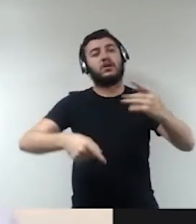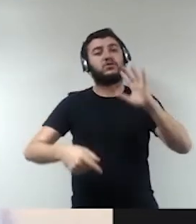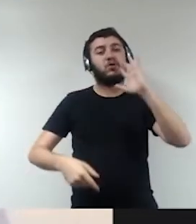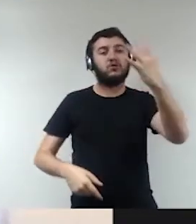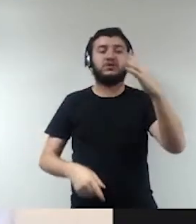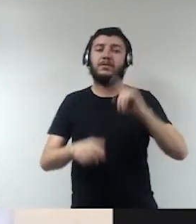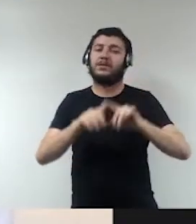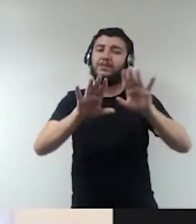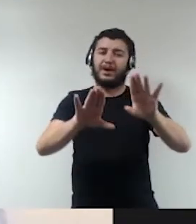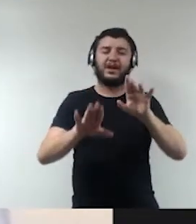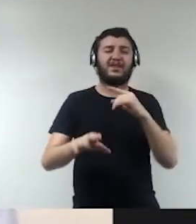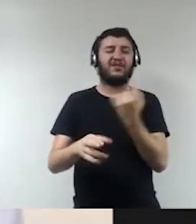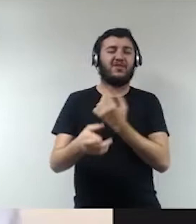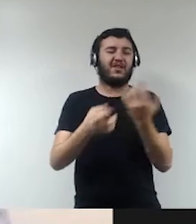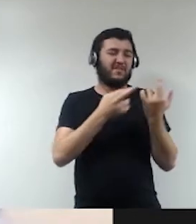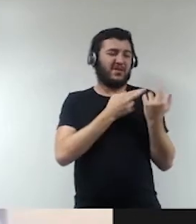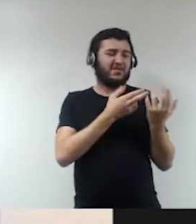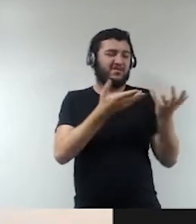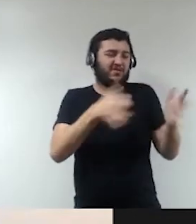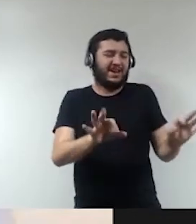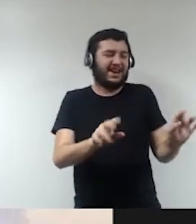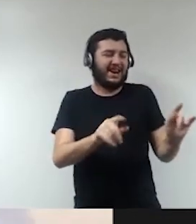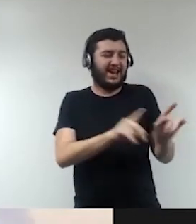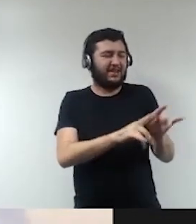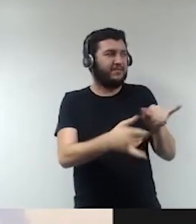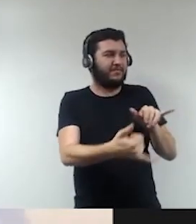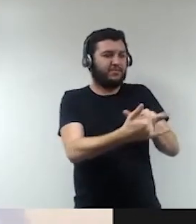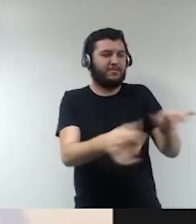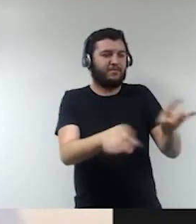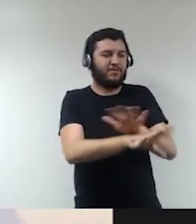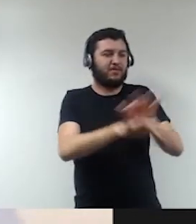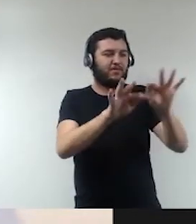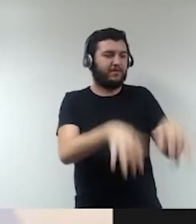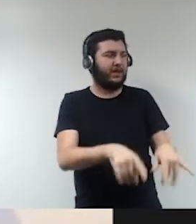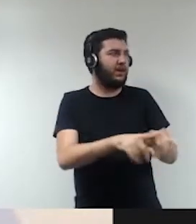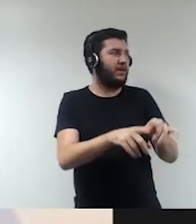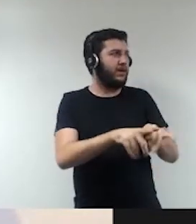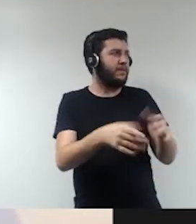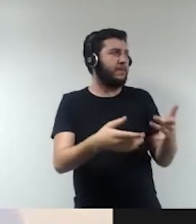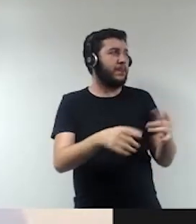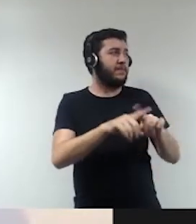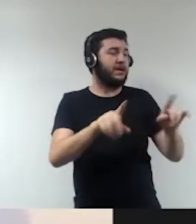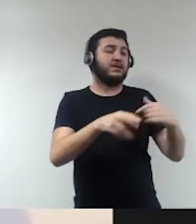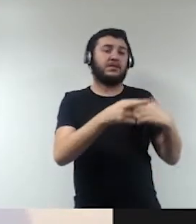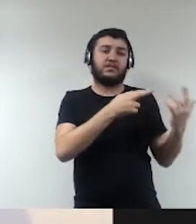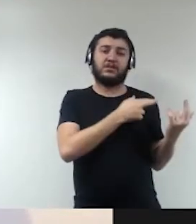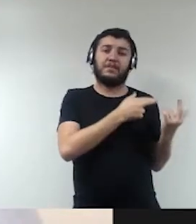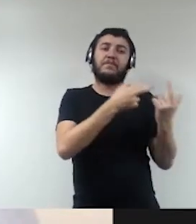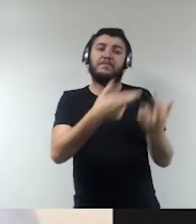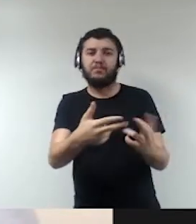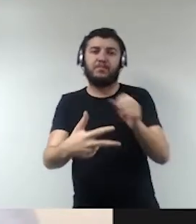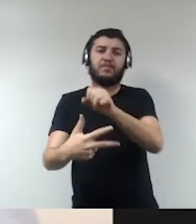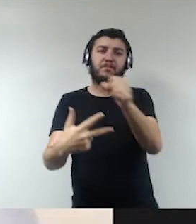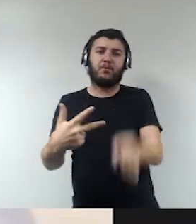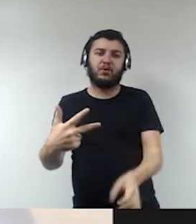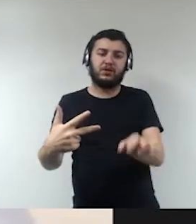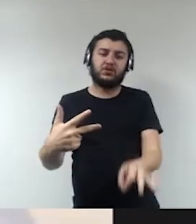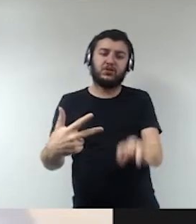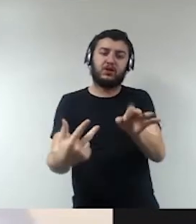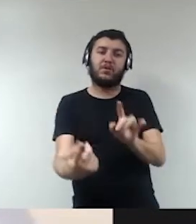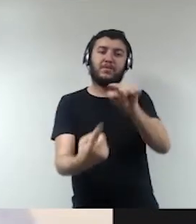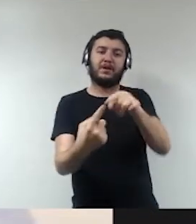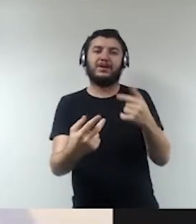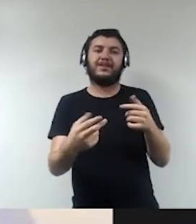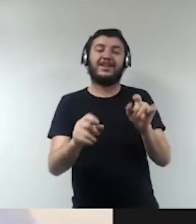ao judiciário por vários motivos. Talvez o principal deles signifique poder colocar a culpa em alguém.